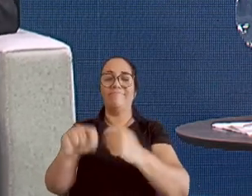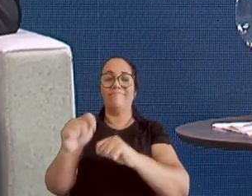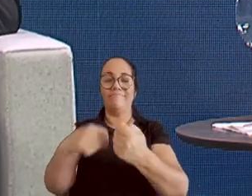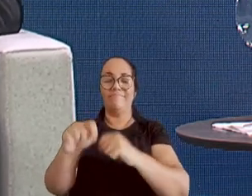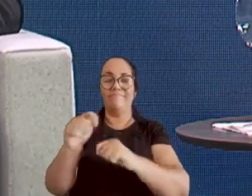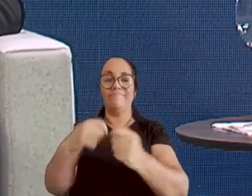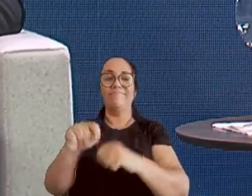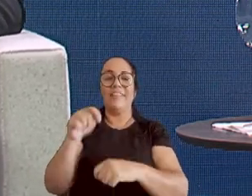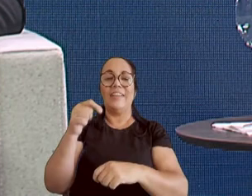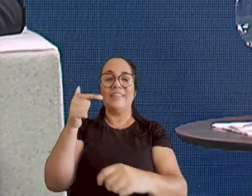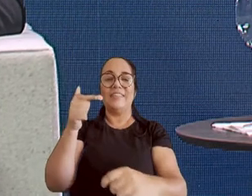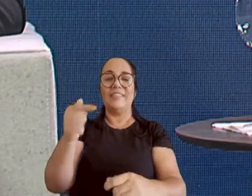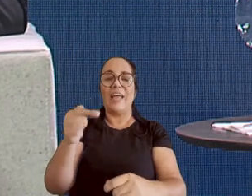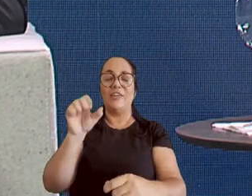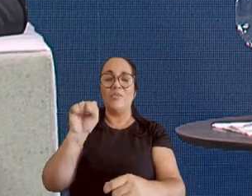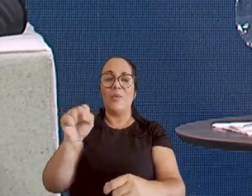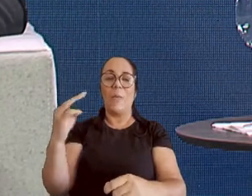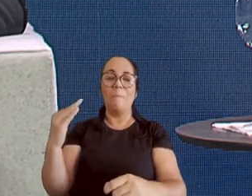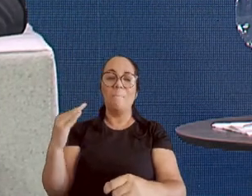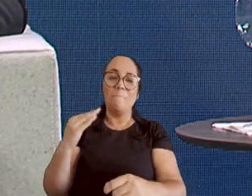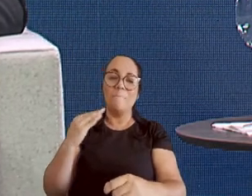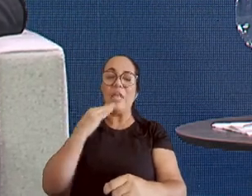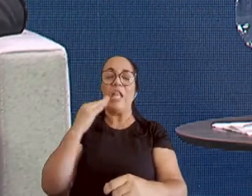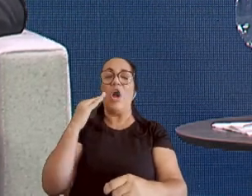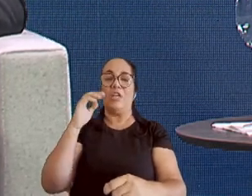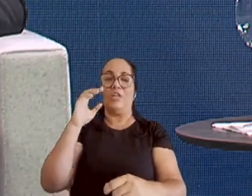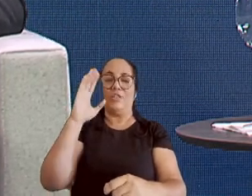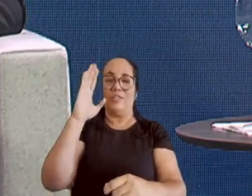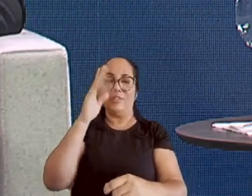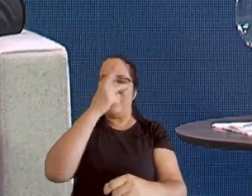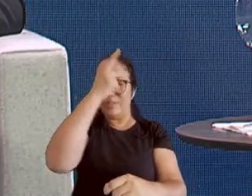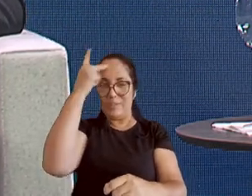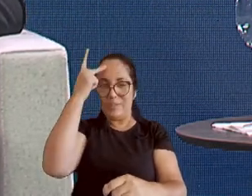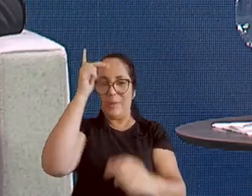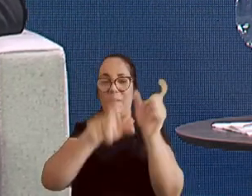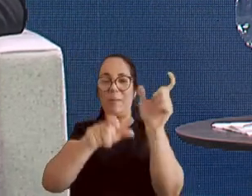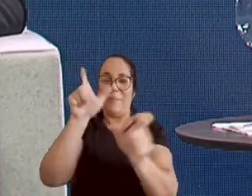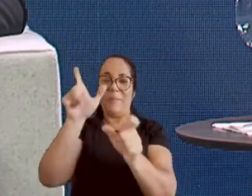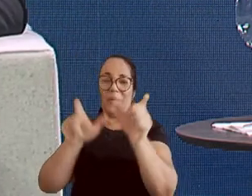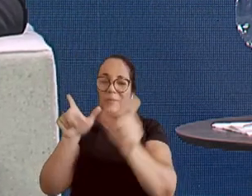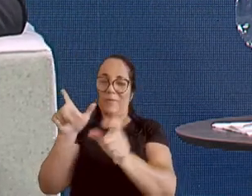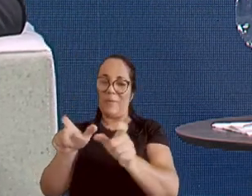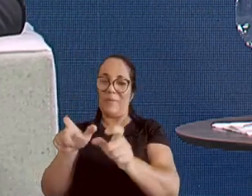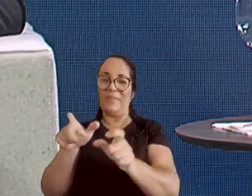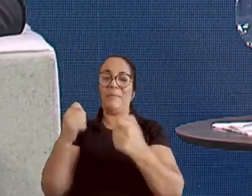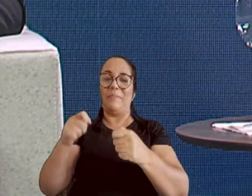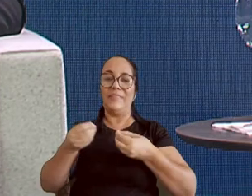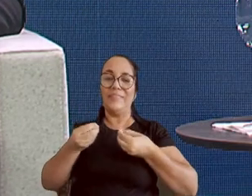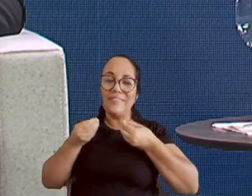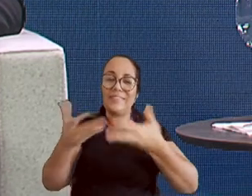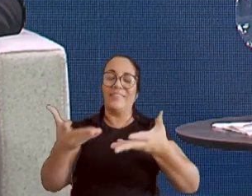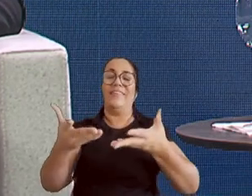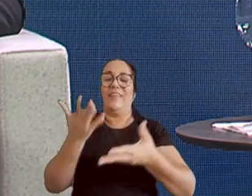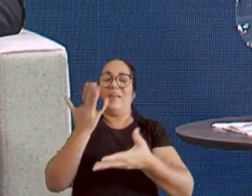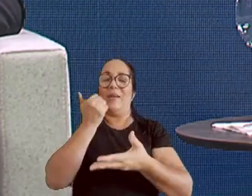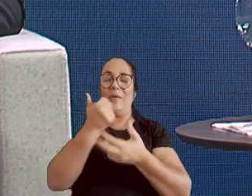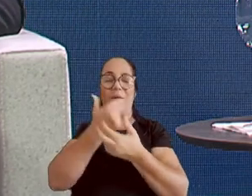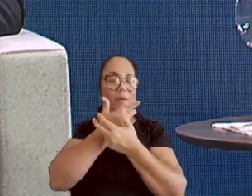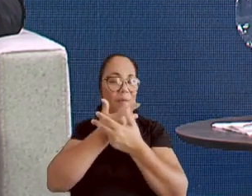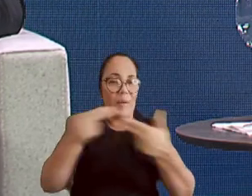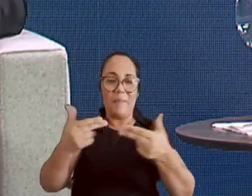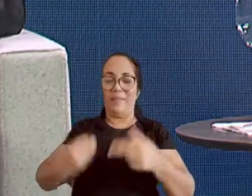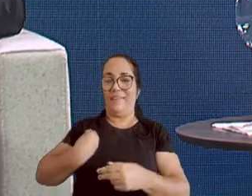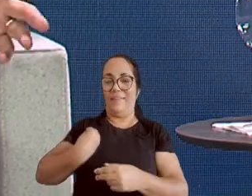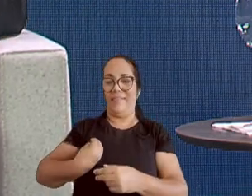de pessoas né acho que a gente tem uma responsabilidade enorme e alimentar essa população que vem do planeta eu acho que